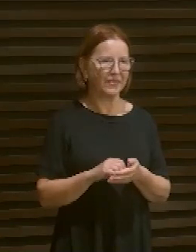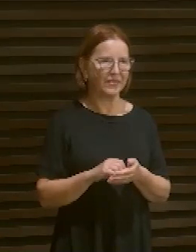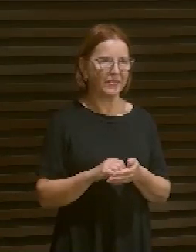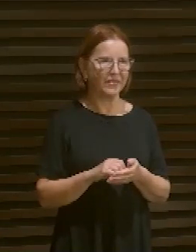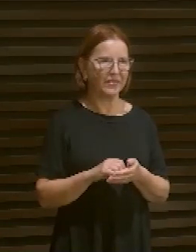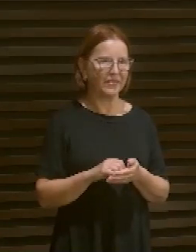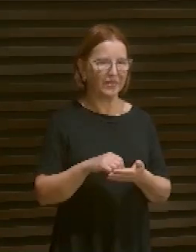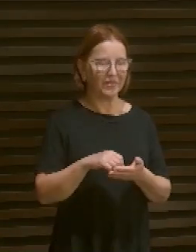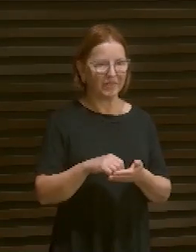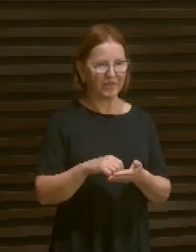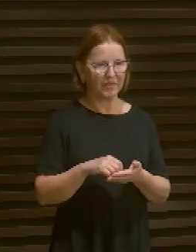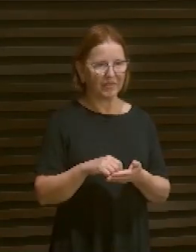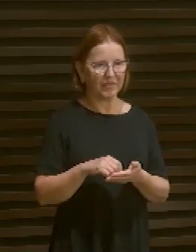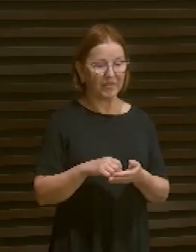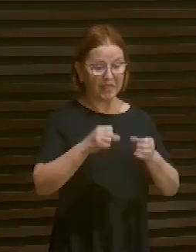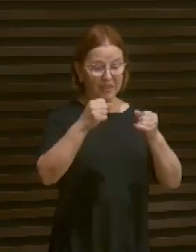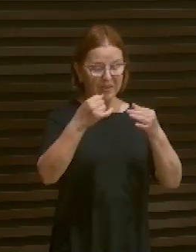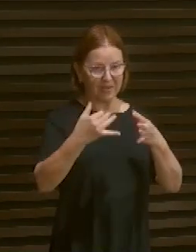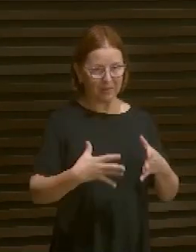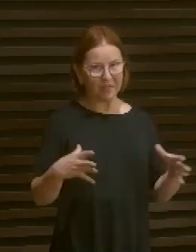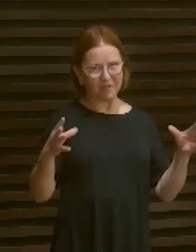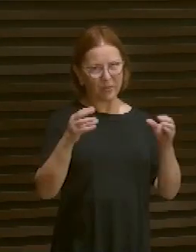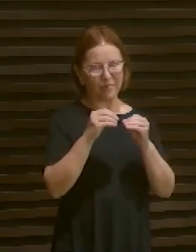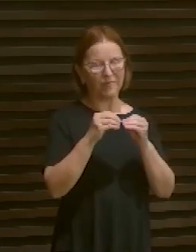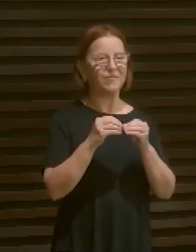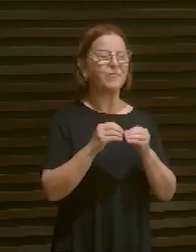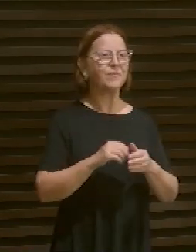caminhadinha para trás.